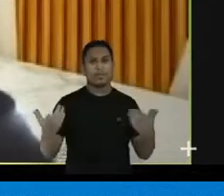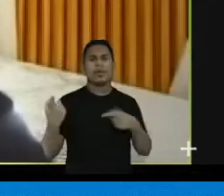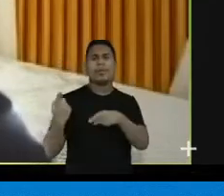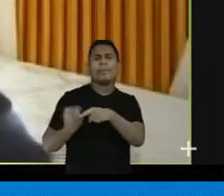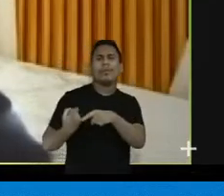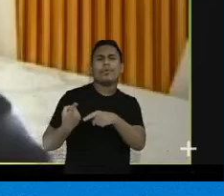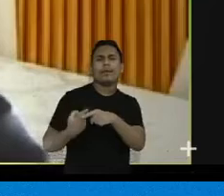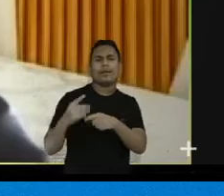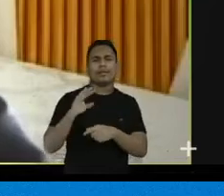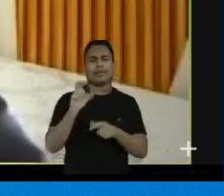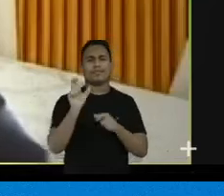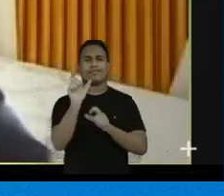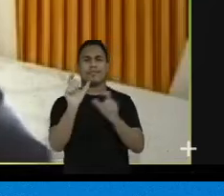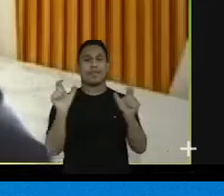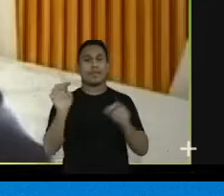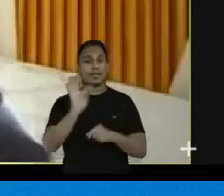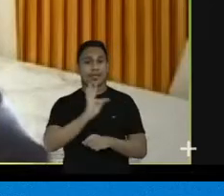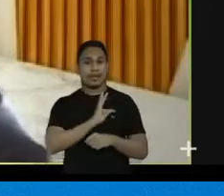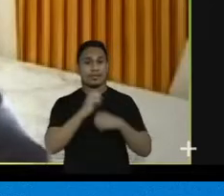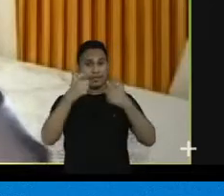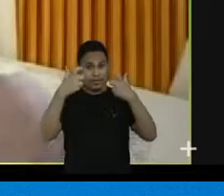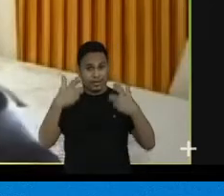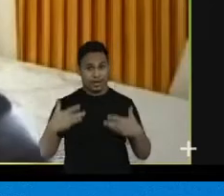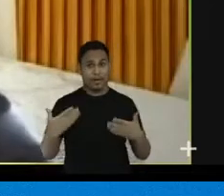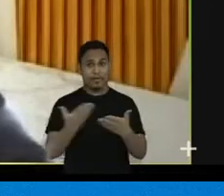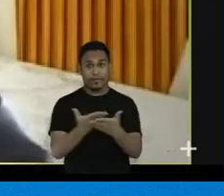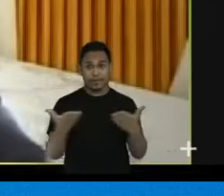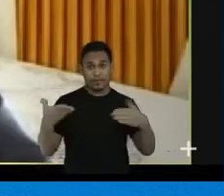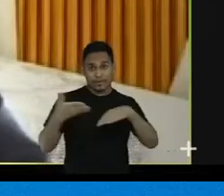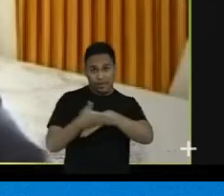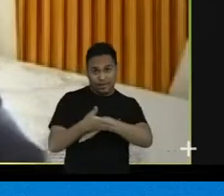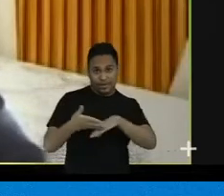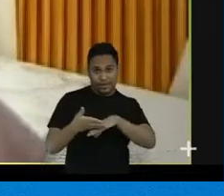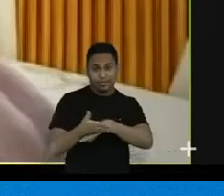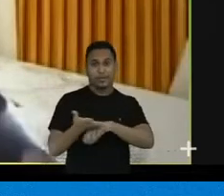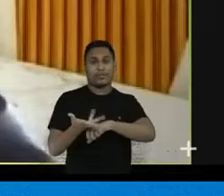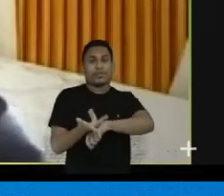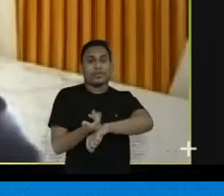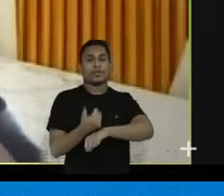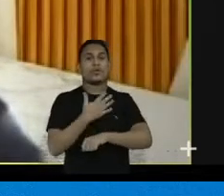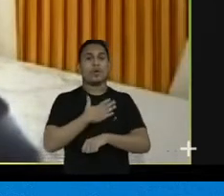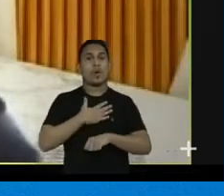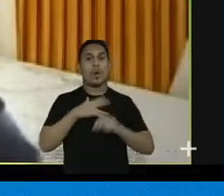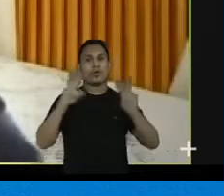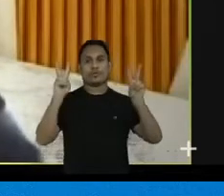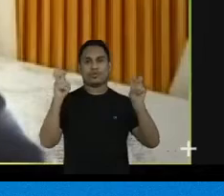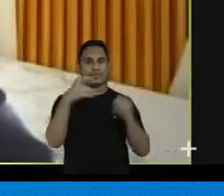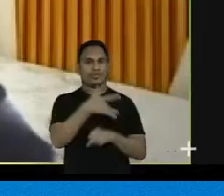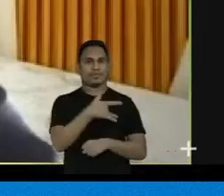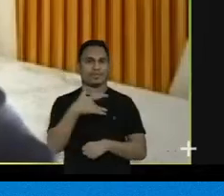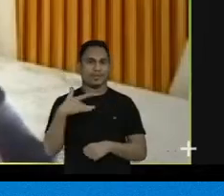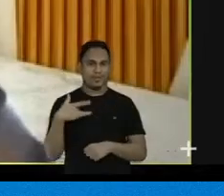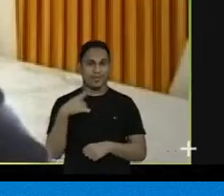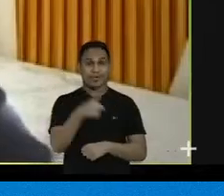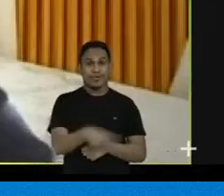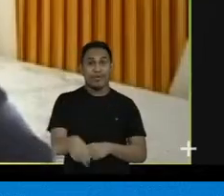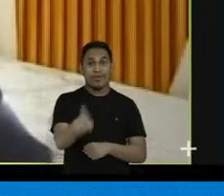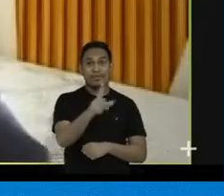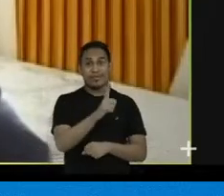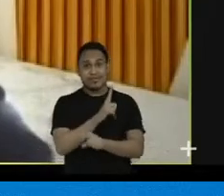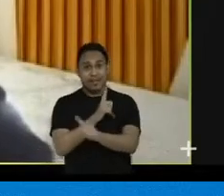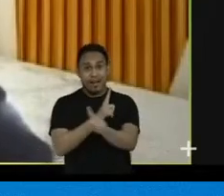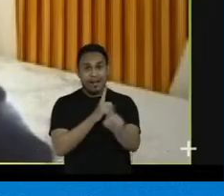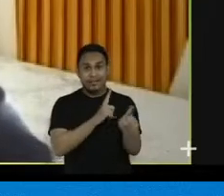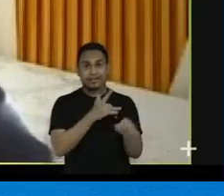que estão participando do festival, vocês gostam do tema saúde, vocês são consumidores de saúde. Muitos de